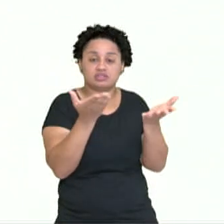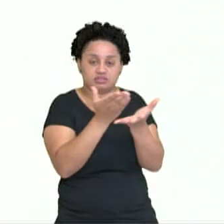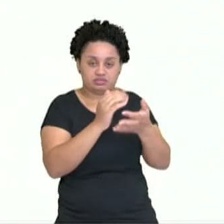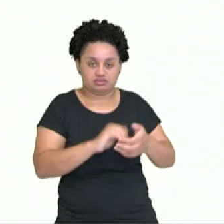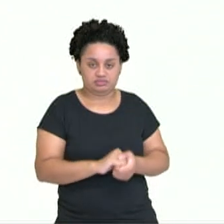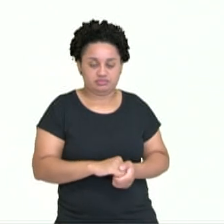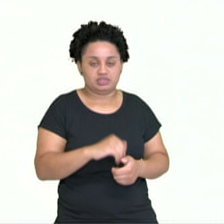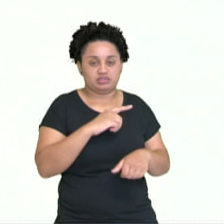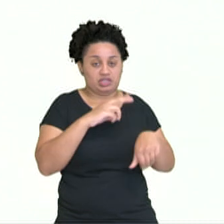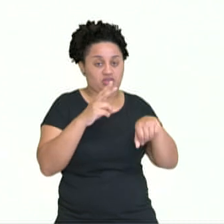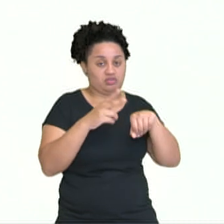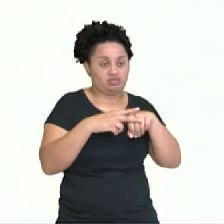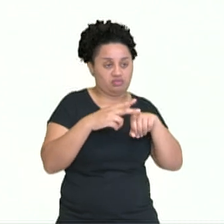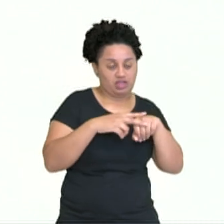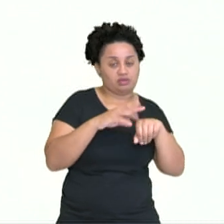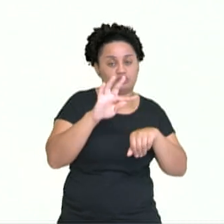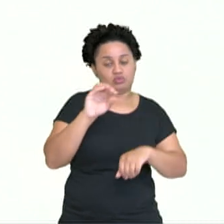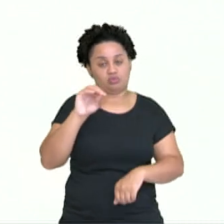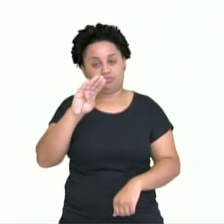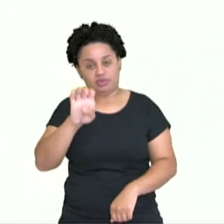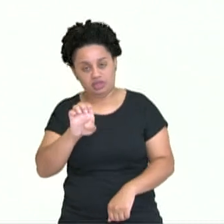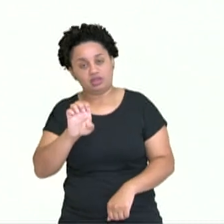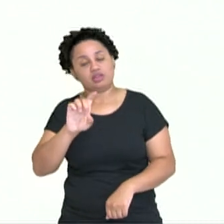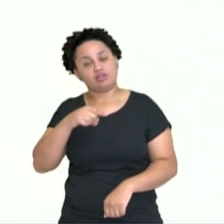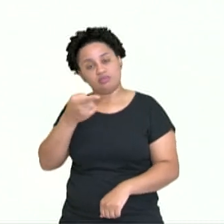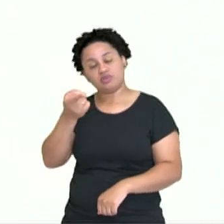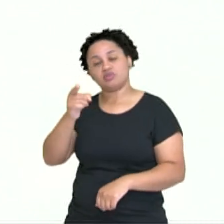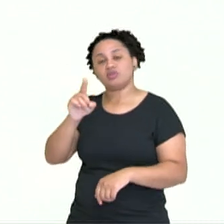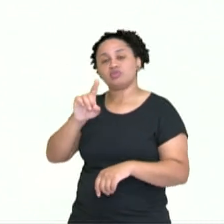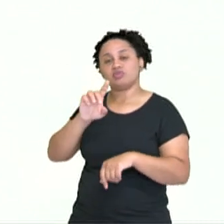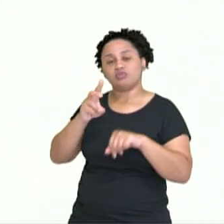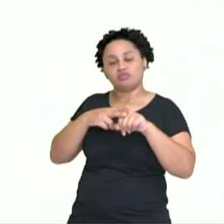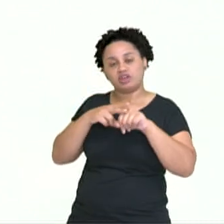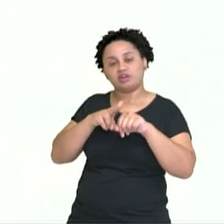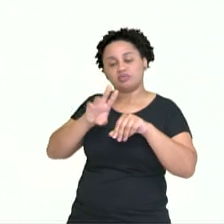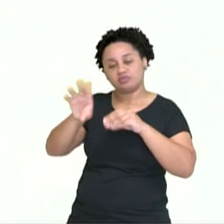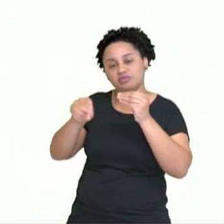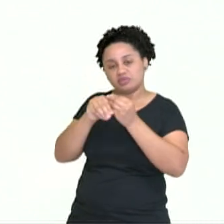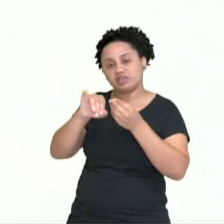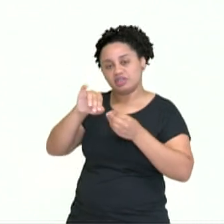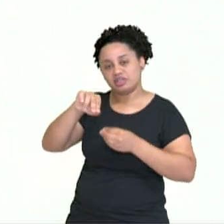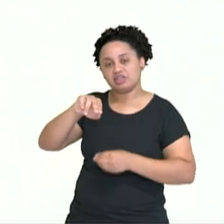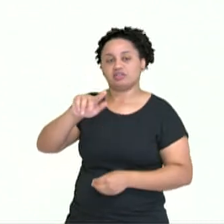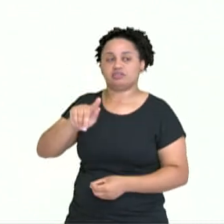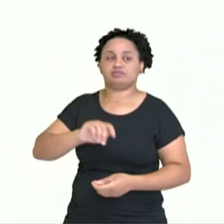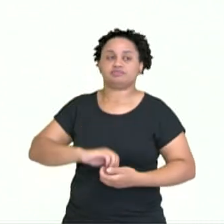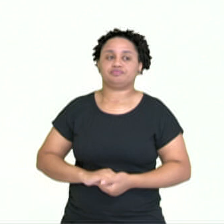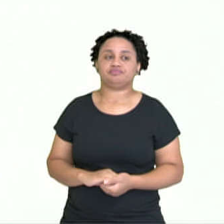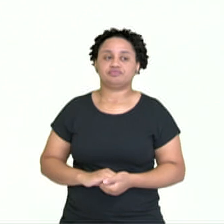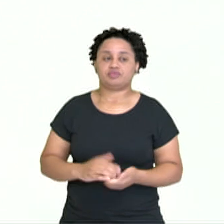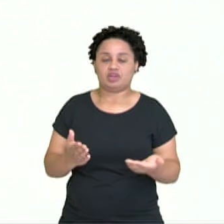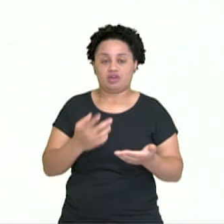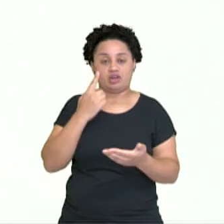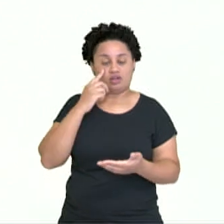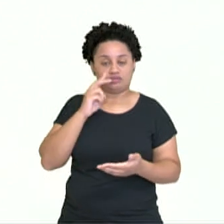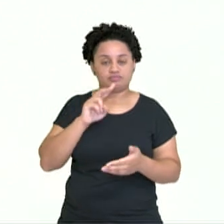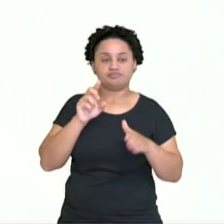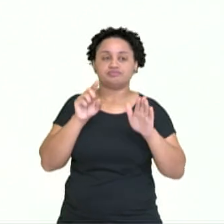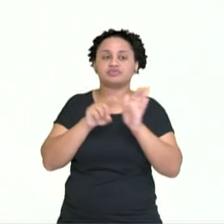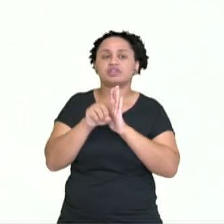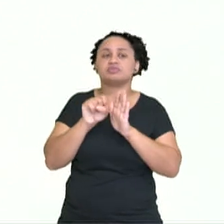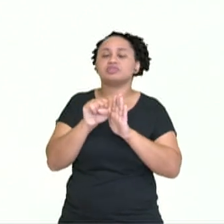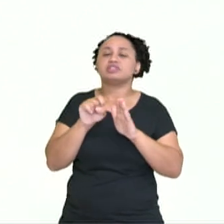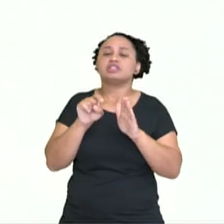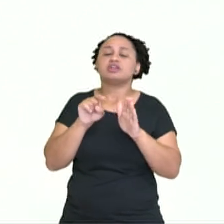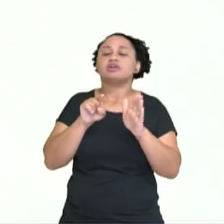e o verbo depois com ing. Dá uma olhada nesse exemplo aqui, pessoal. A pergunta é, como se fosse uma conversa entre a pessoa A e a